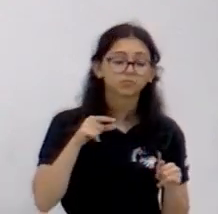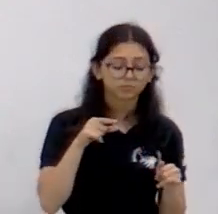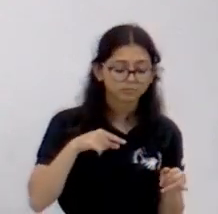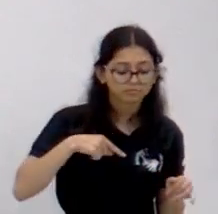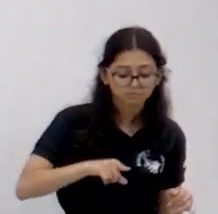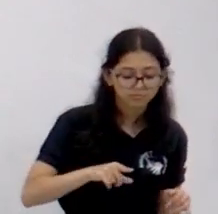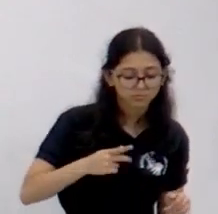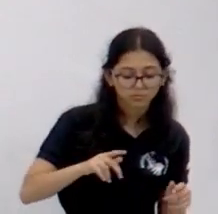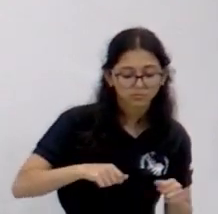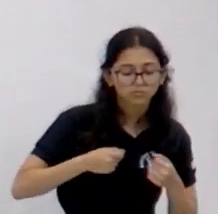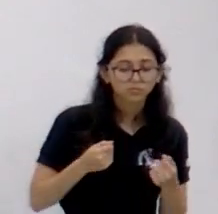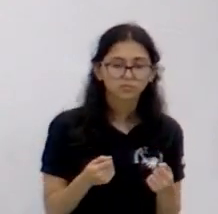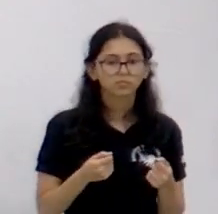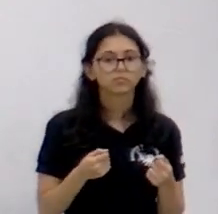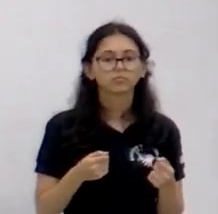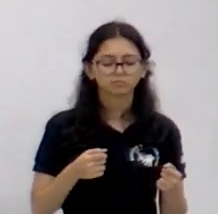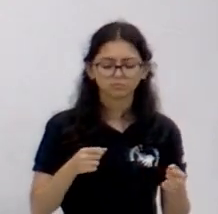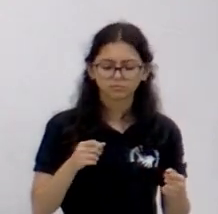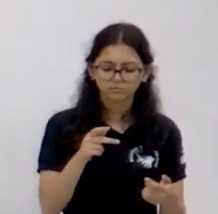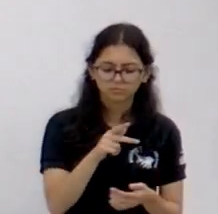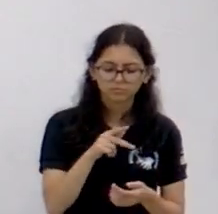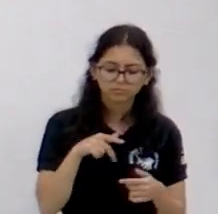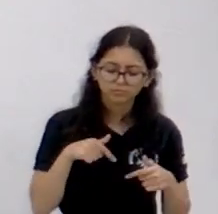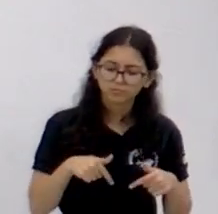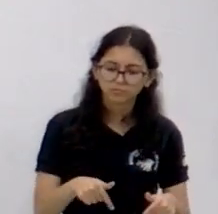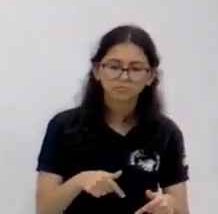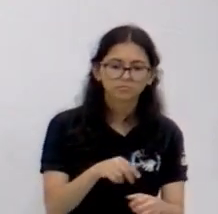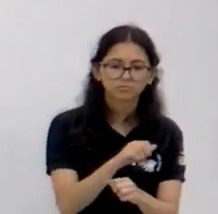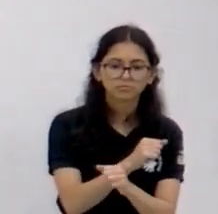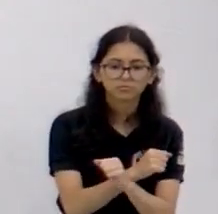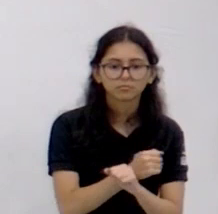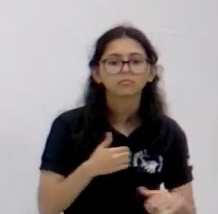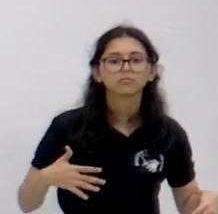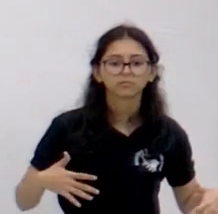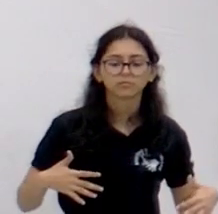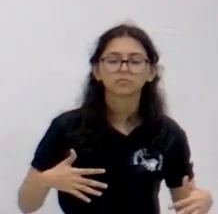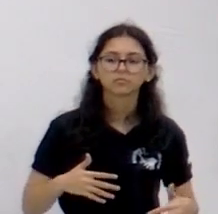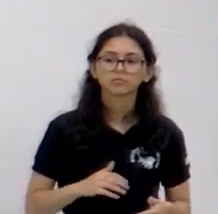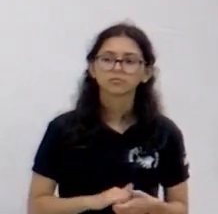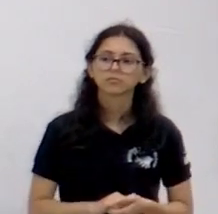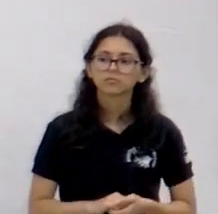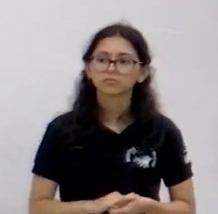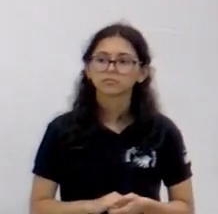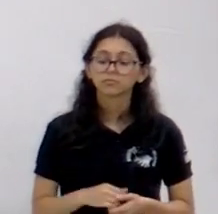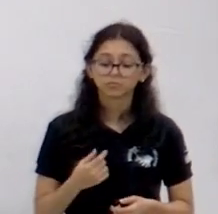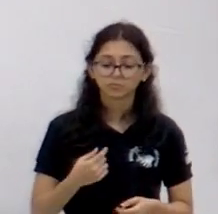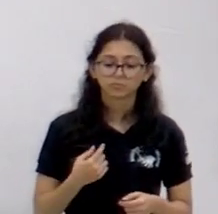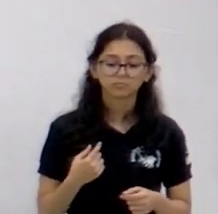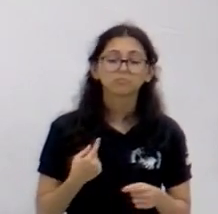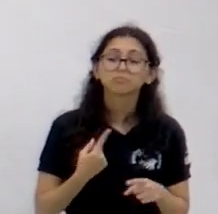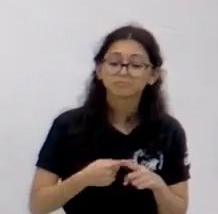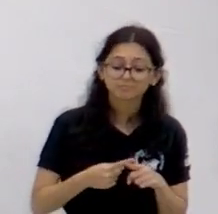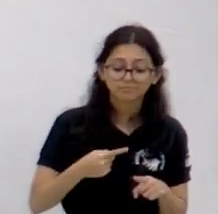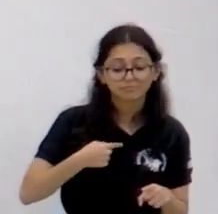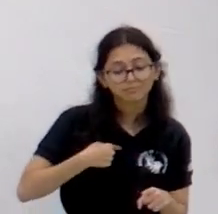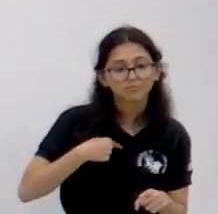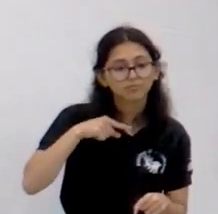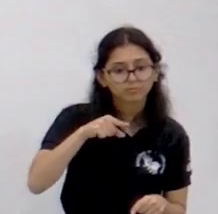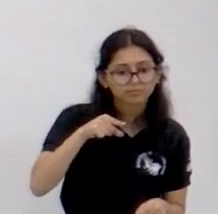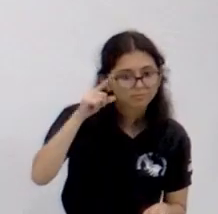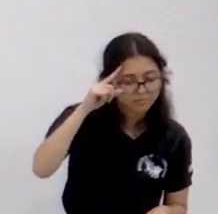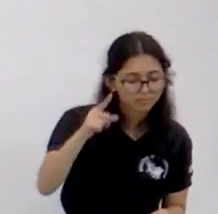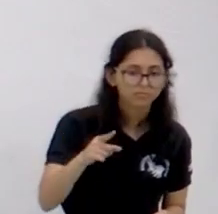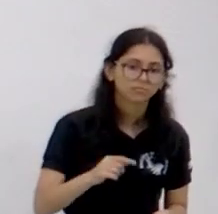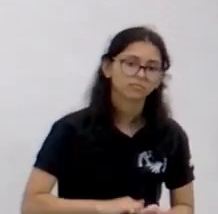dos midianitas, porventura não te enviei eu. Não é porque você é valente